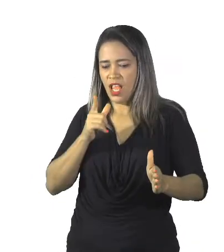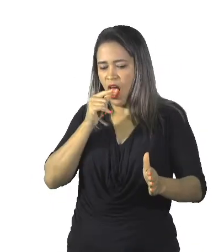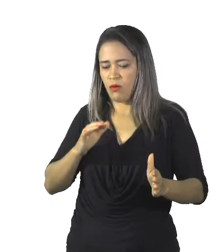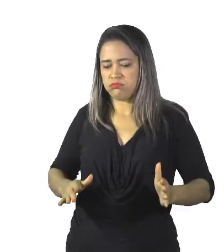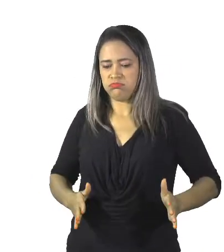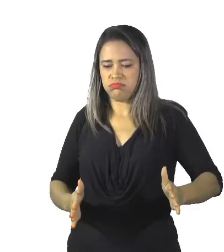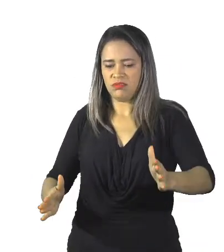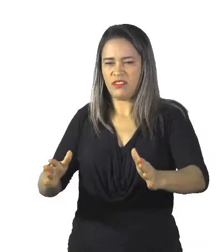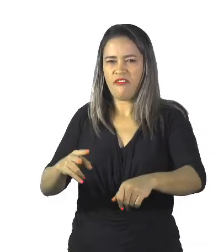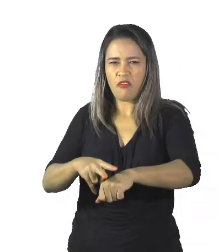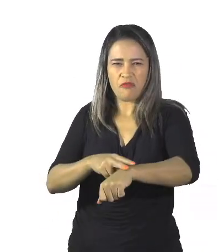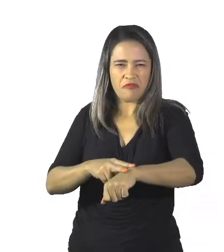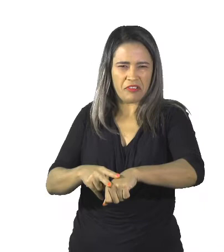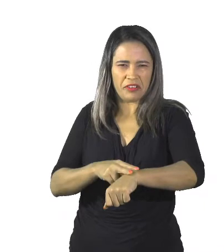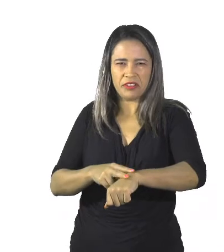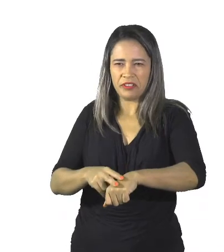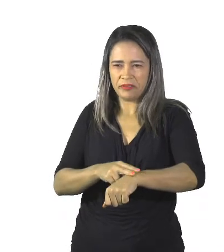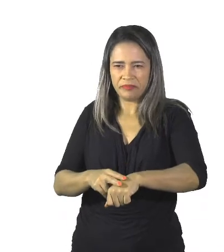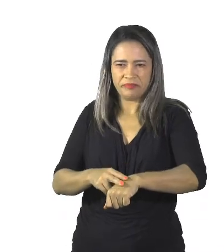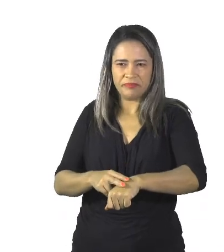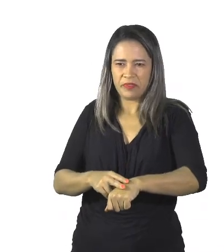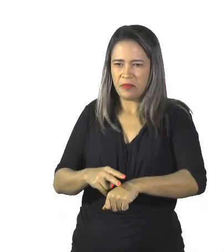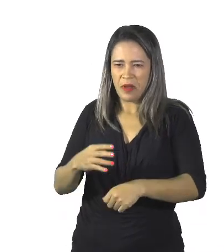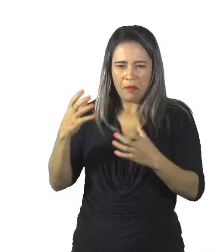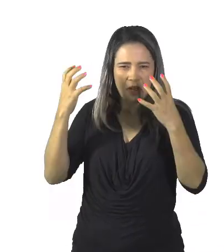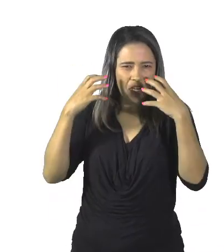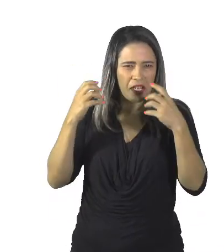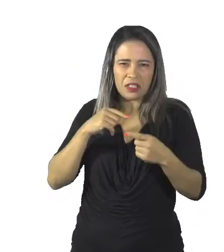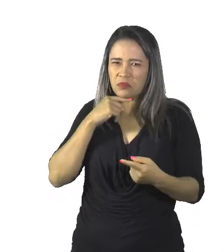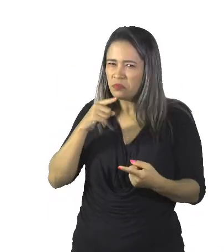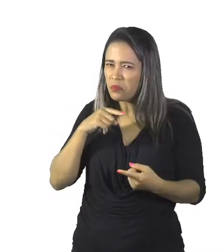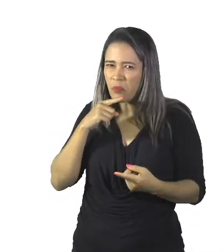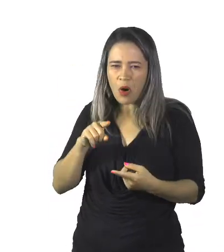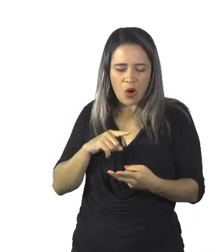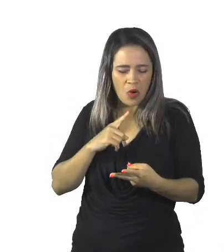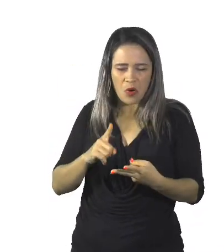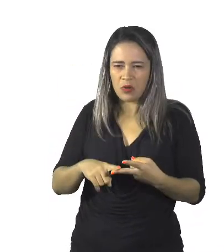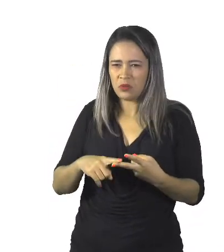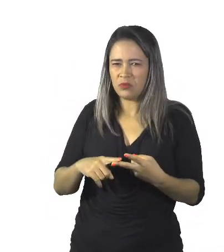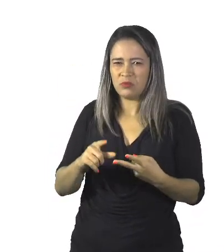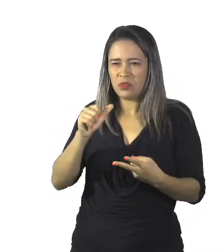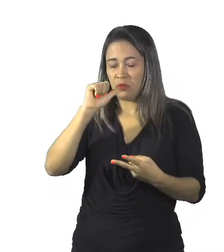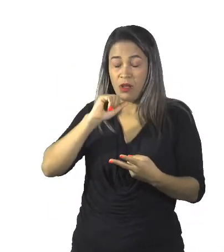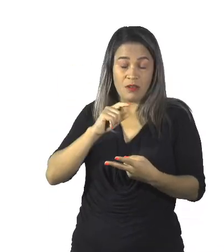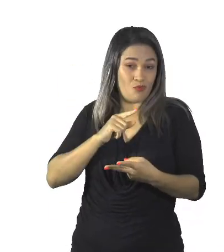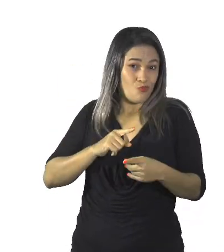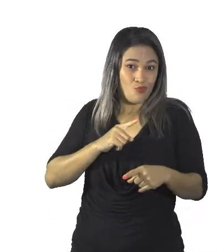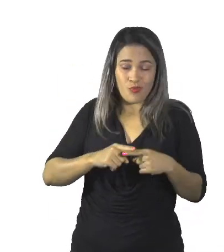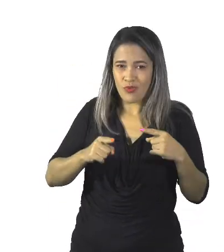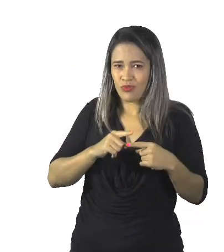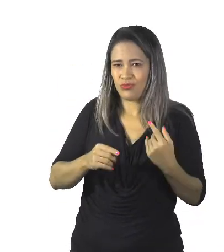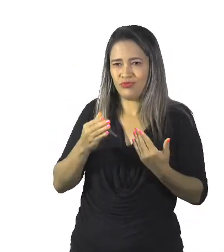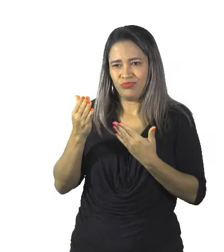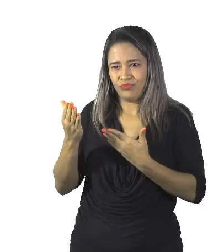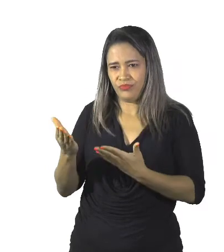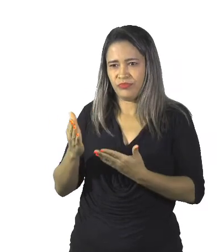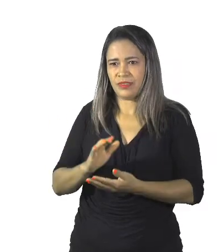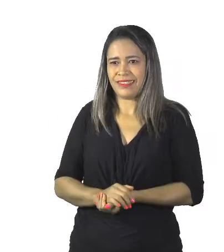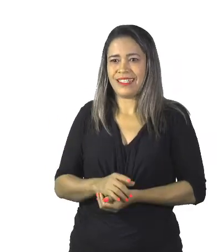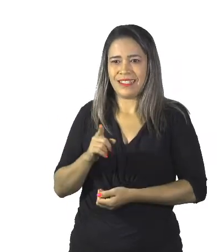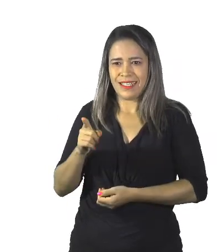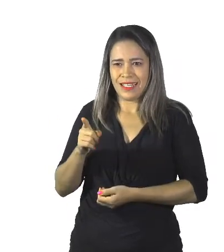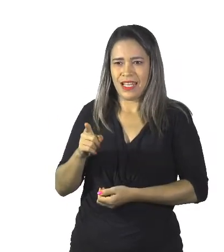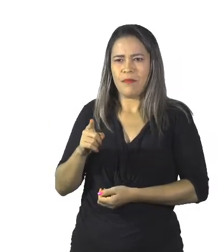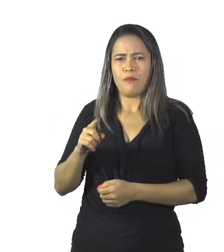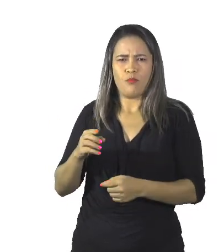bem esverdeada, imprópria para o banho, imprópria para qualquer atividade. Esse trecho aí do lago ele é